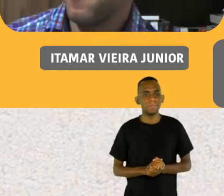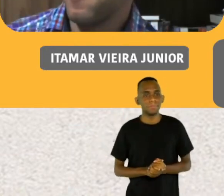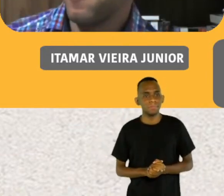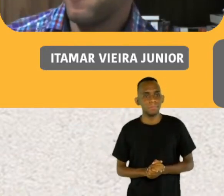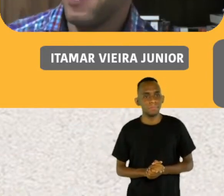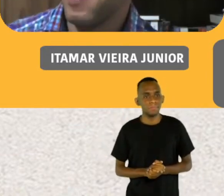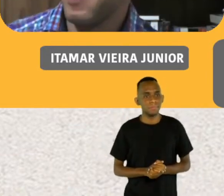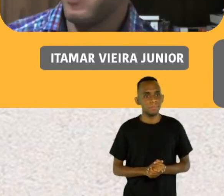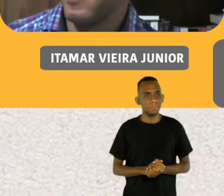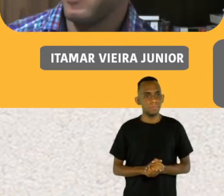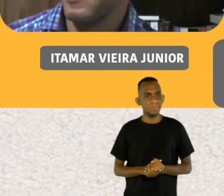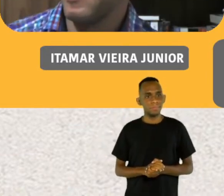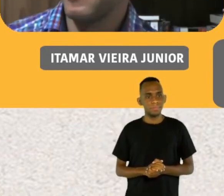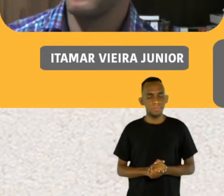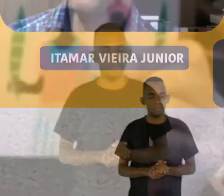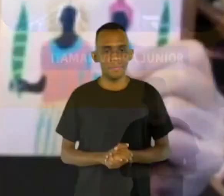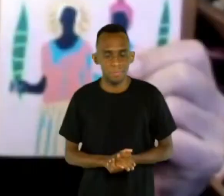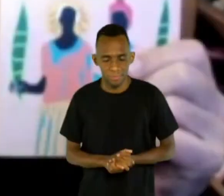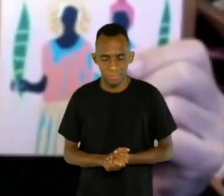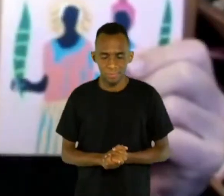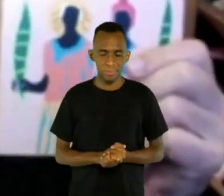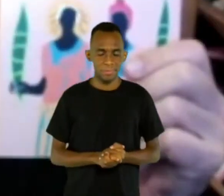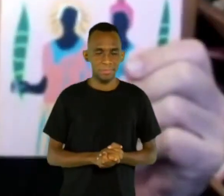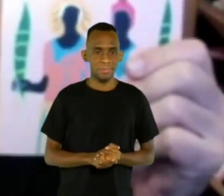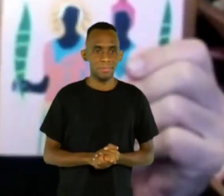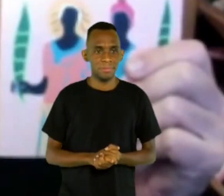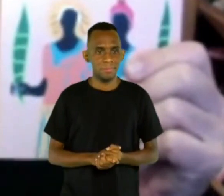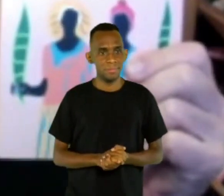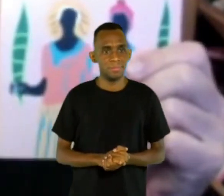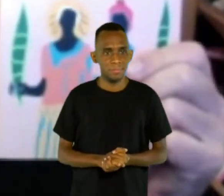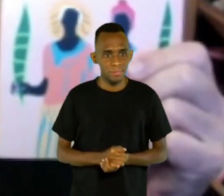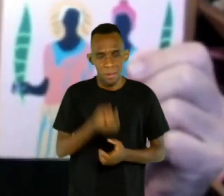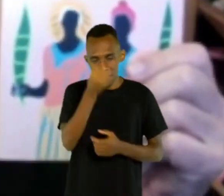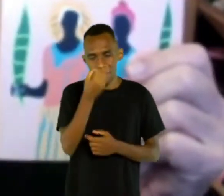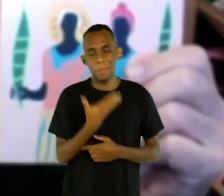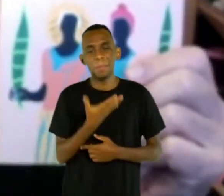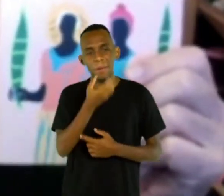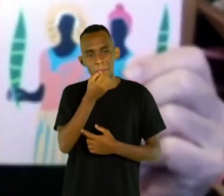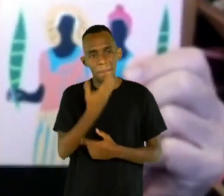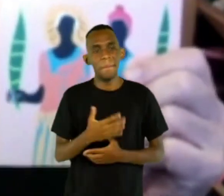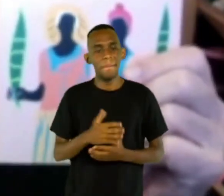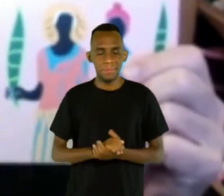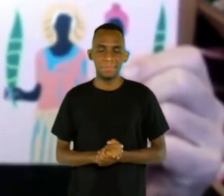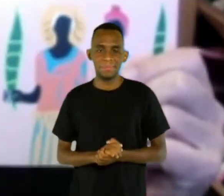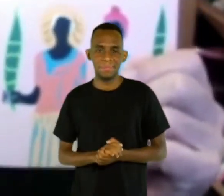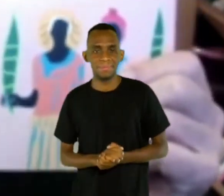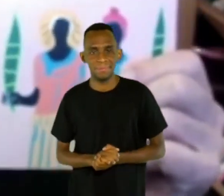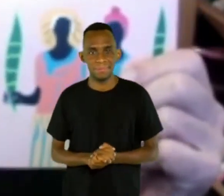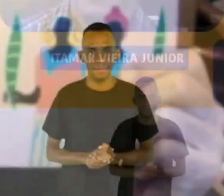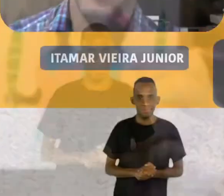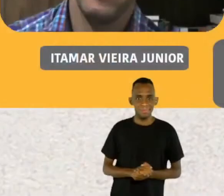Com certeza. Que isso. Ah, boa, vou até tirar Ah, o meu aqui o meu, aqui. ó.